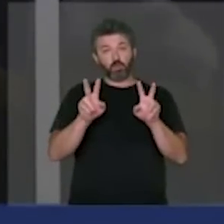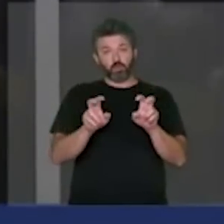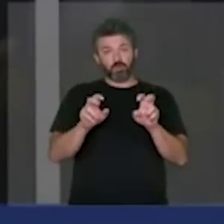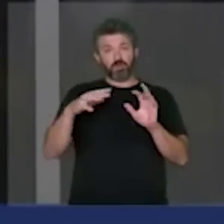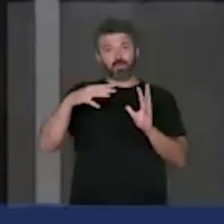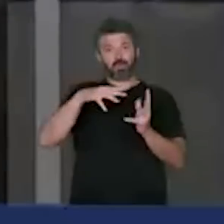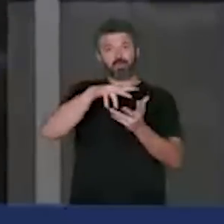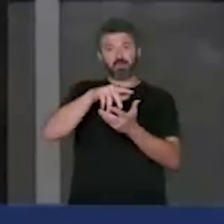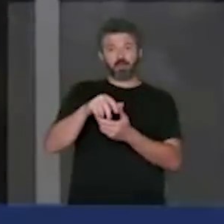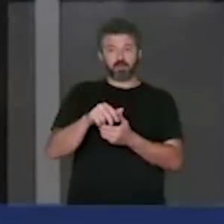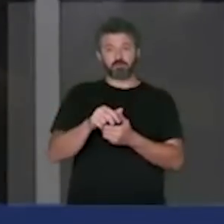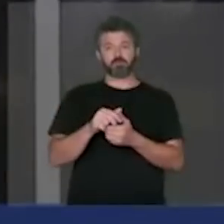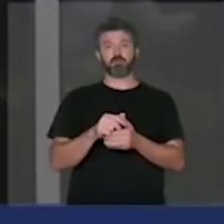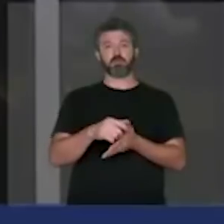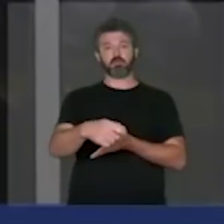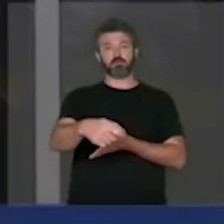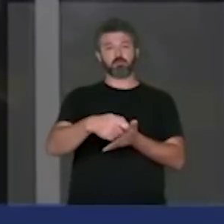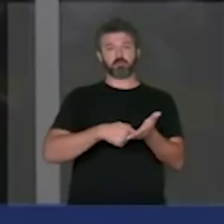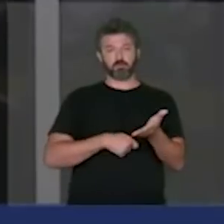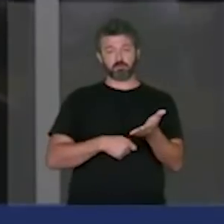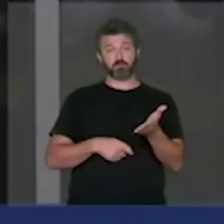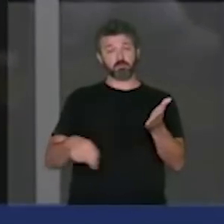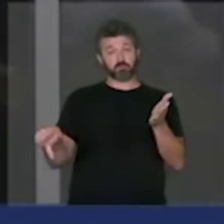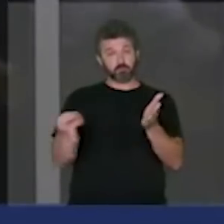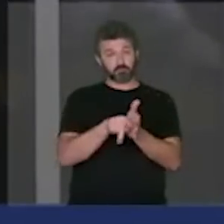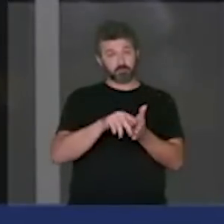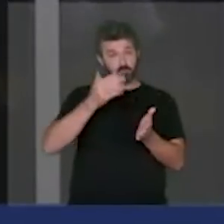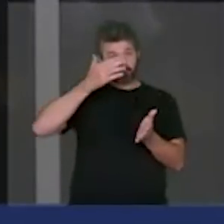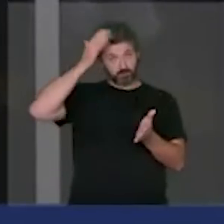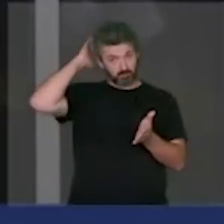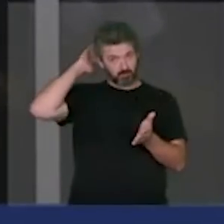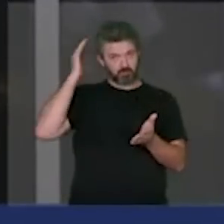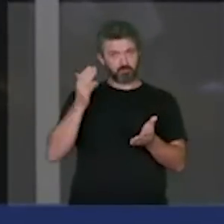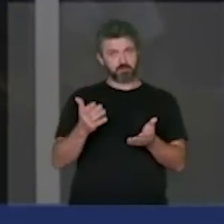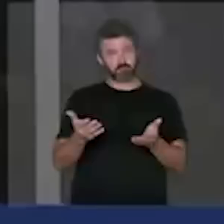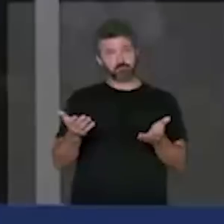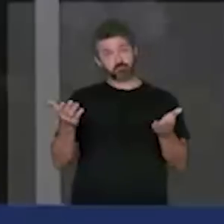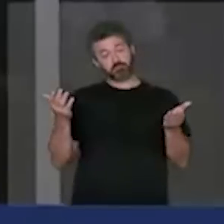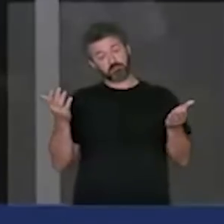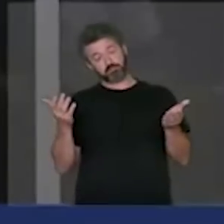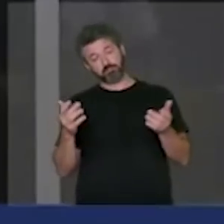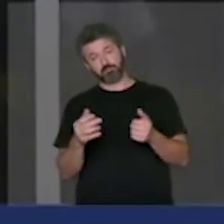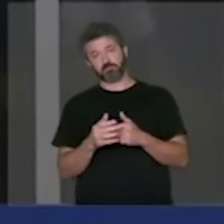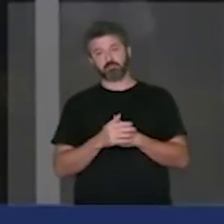internacional assinado pelo presidente Michel Temer e que certamente